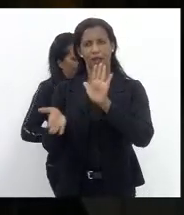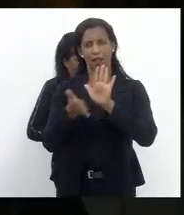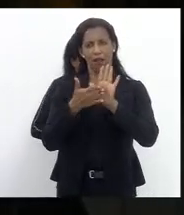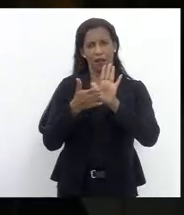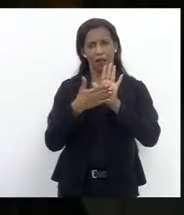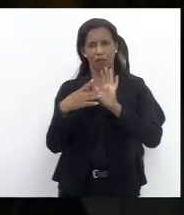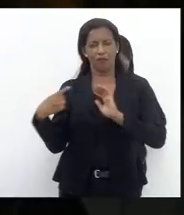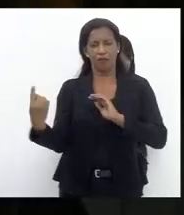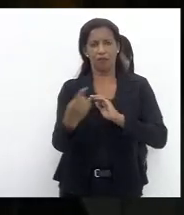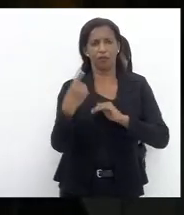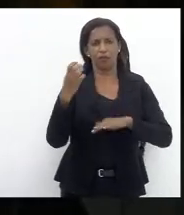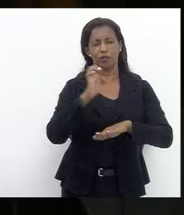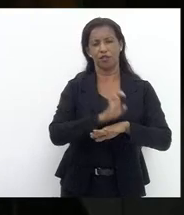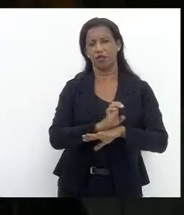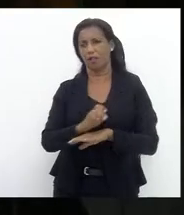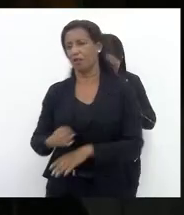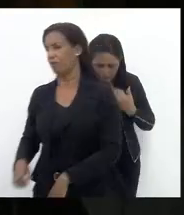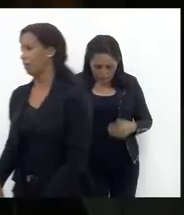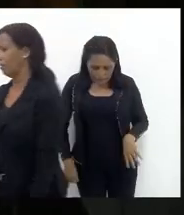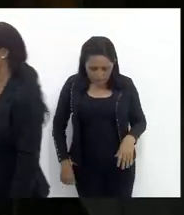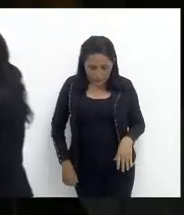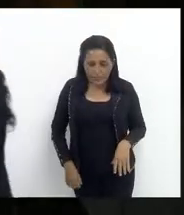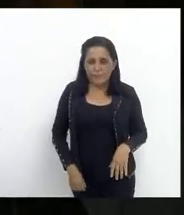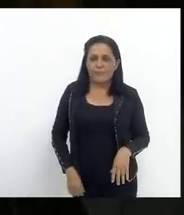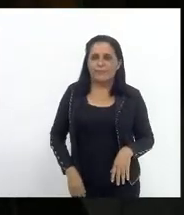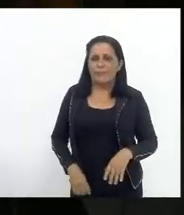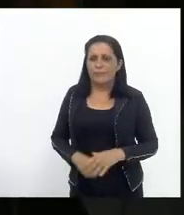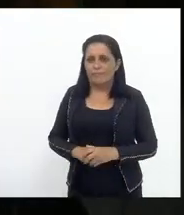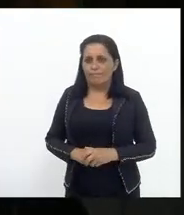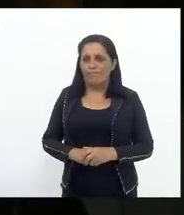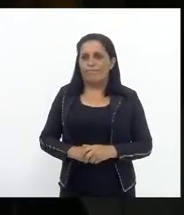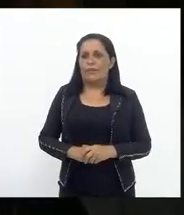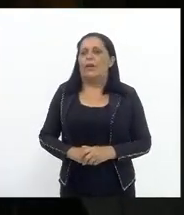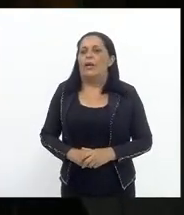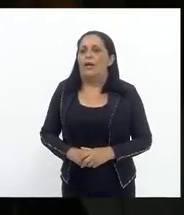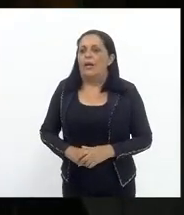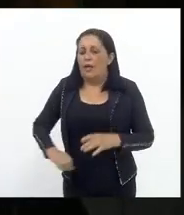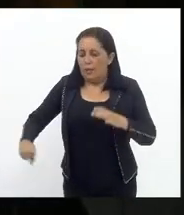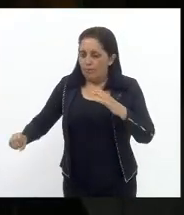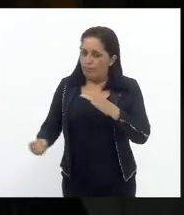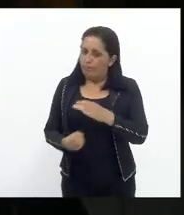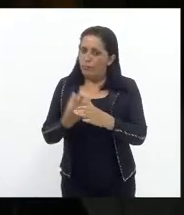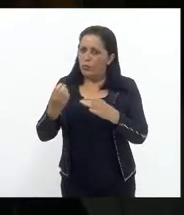favor do nosso estado na área da segurança pública.